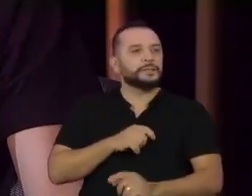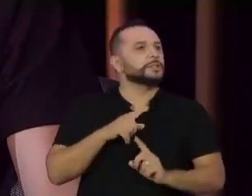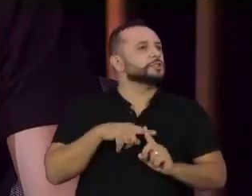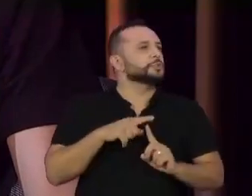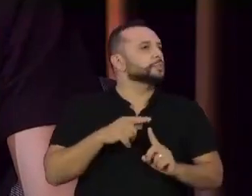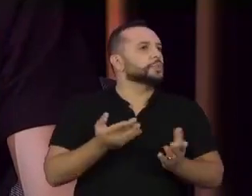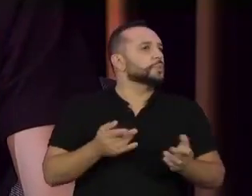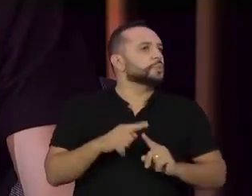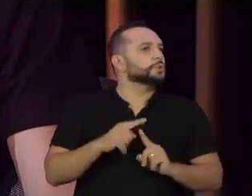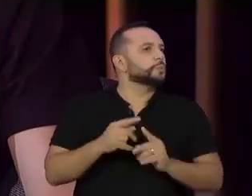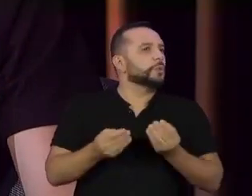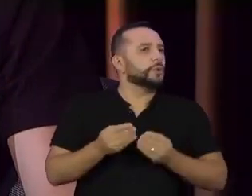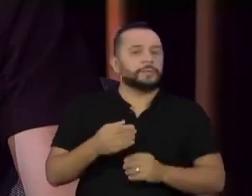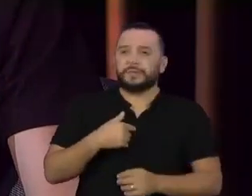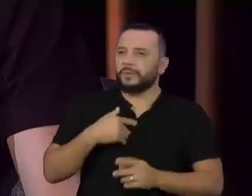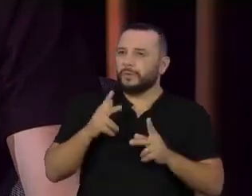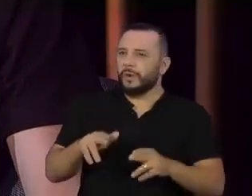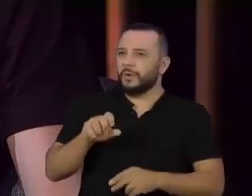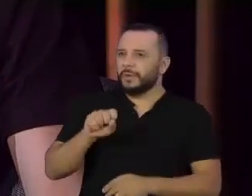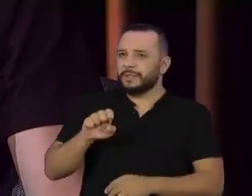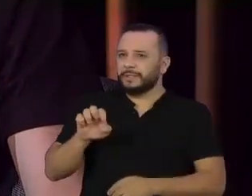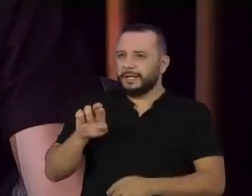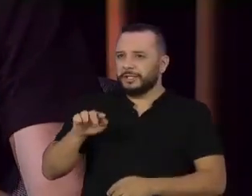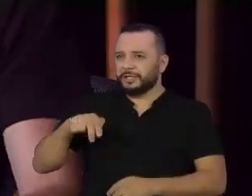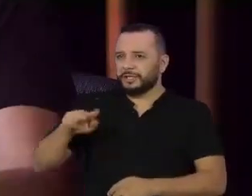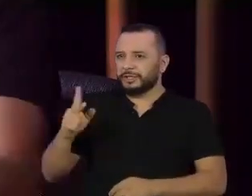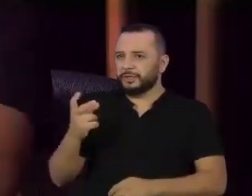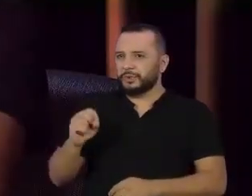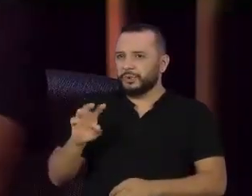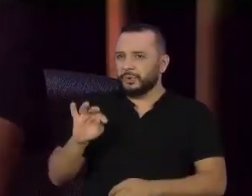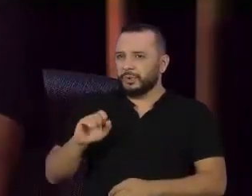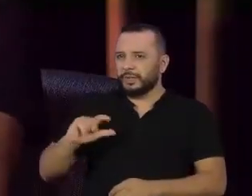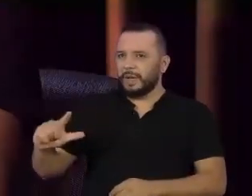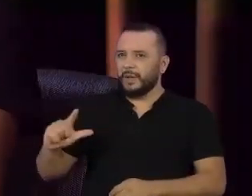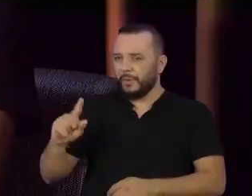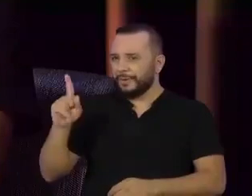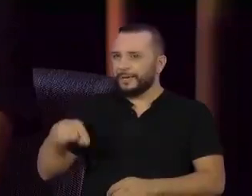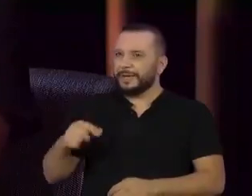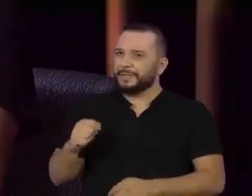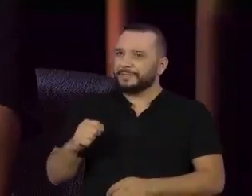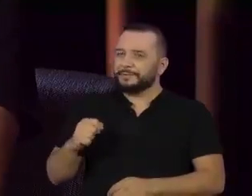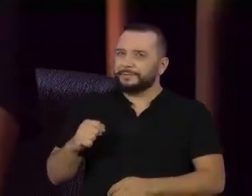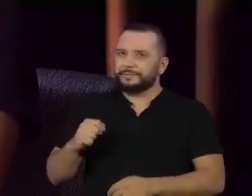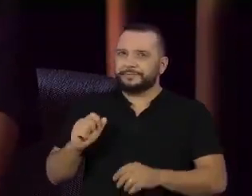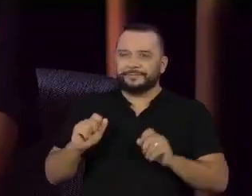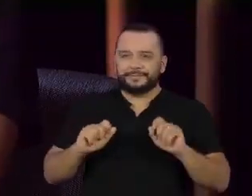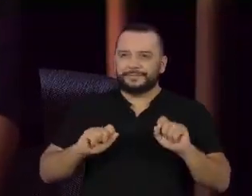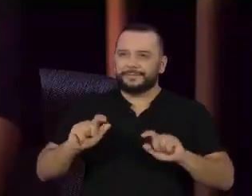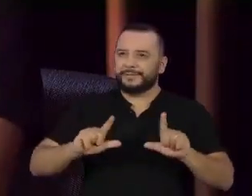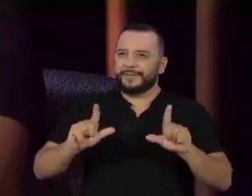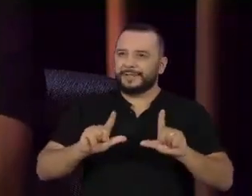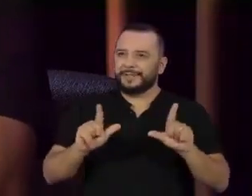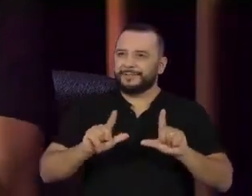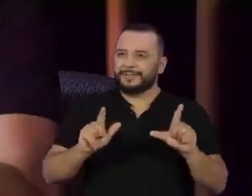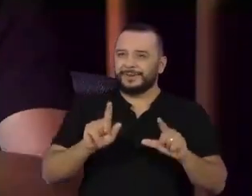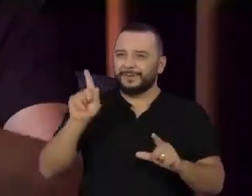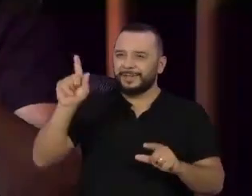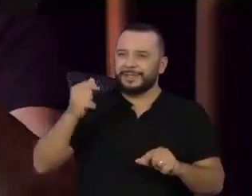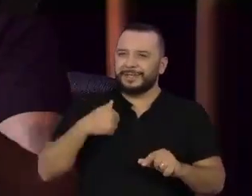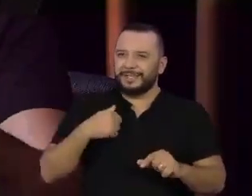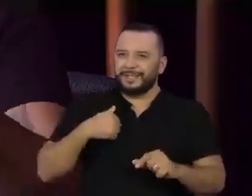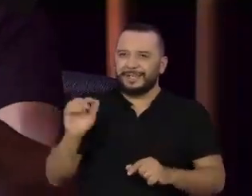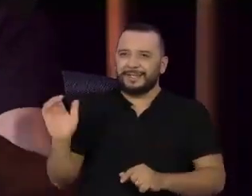tipo o Serginho Total, que era um programa na TV local, Niterói, de